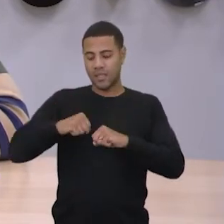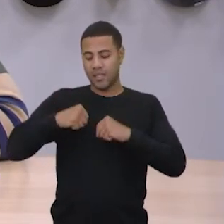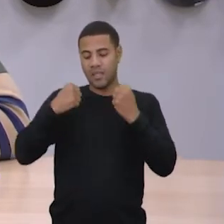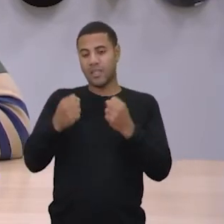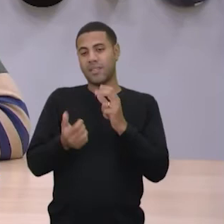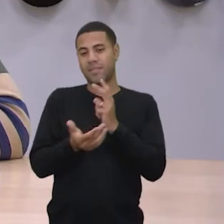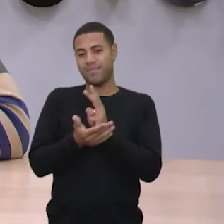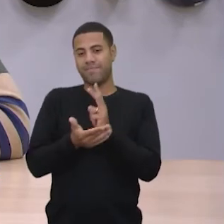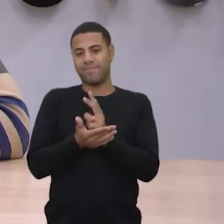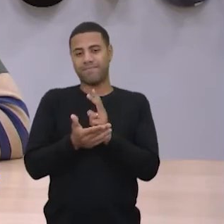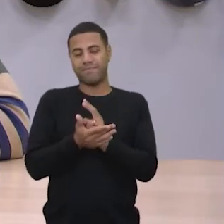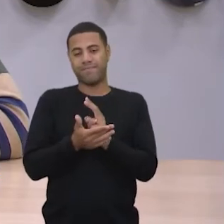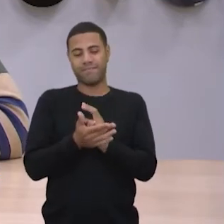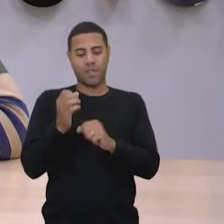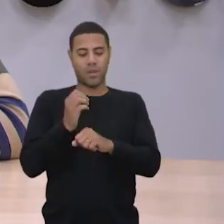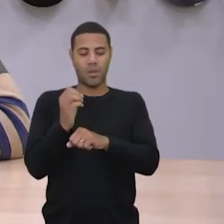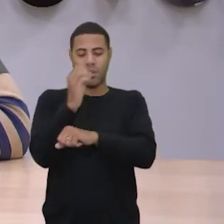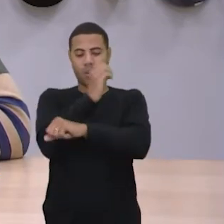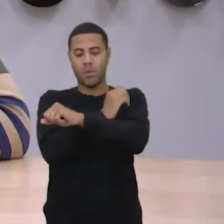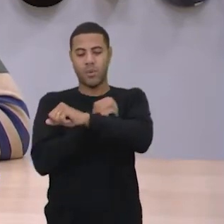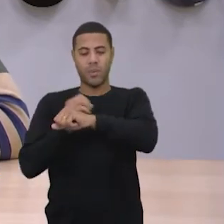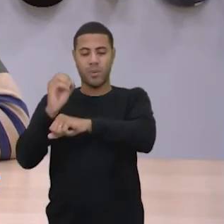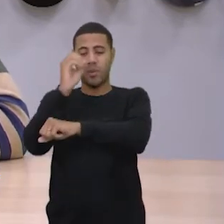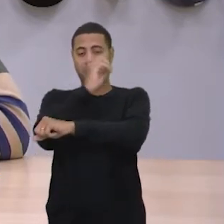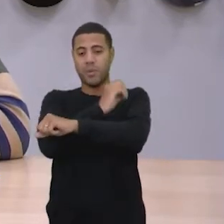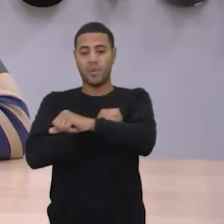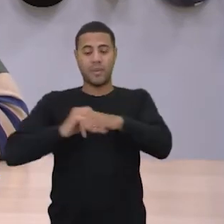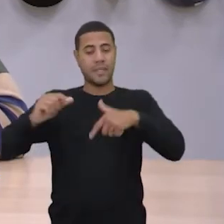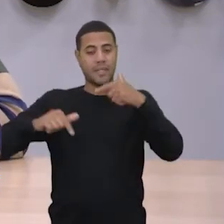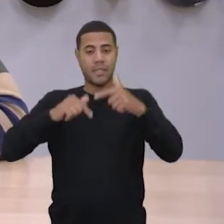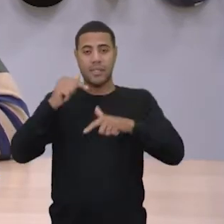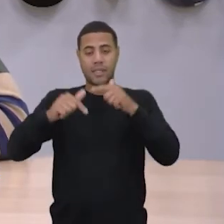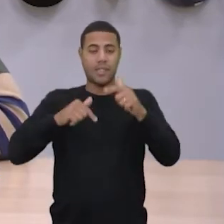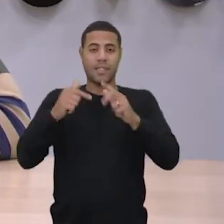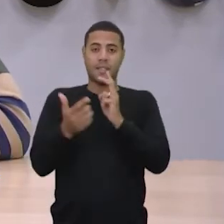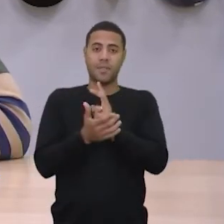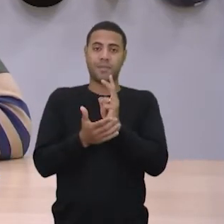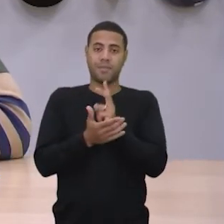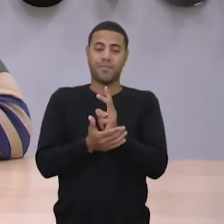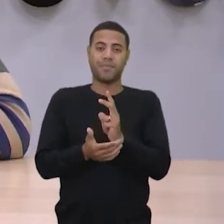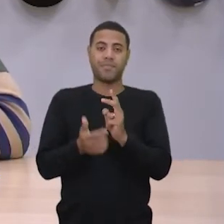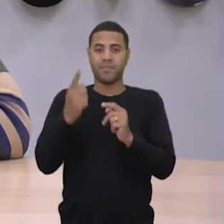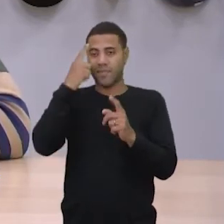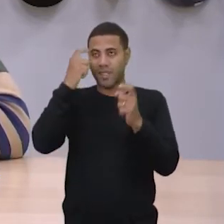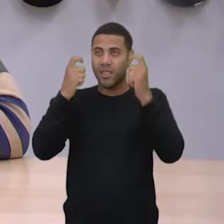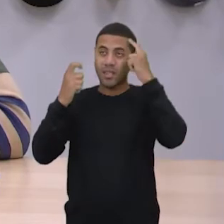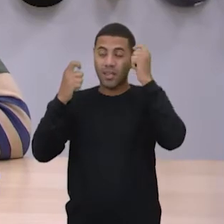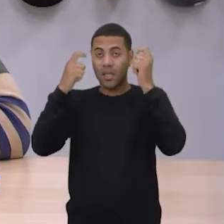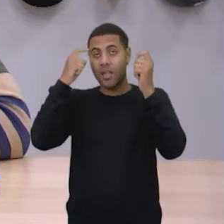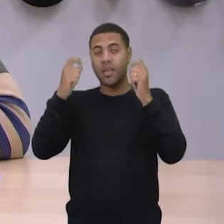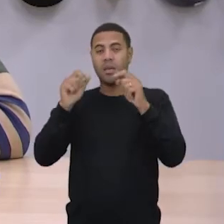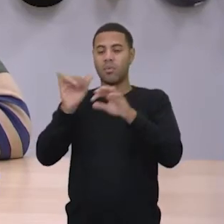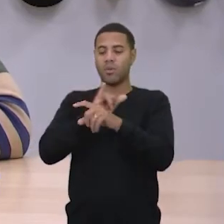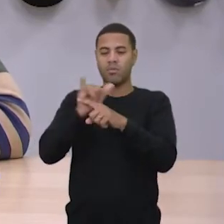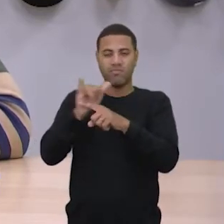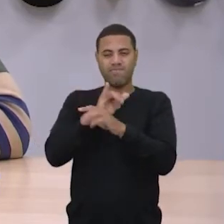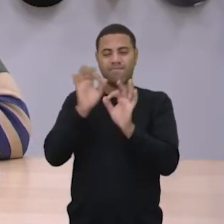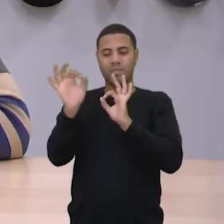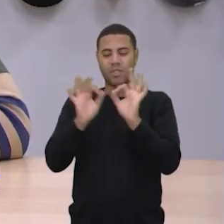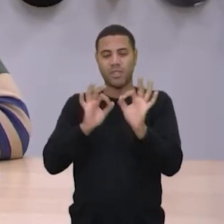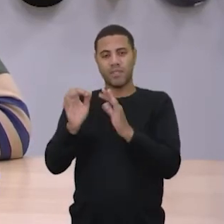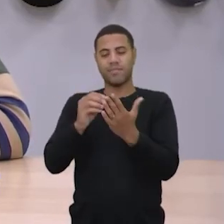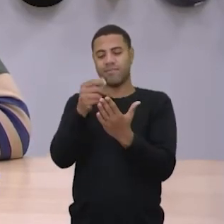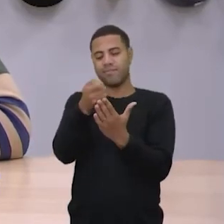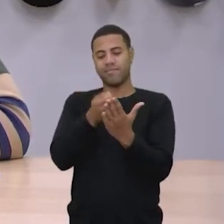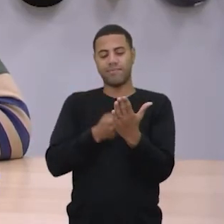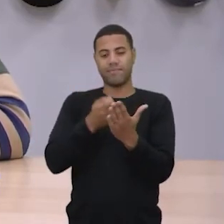inconstante, ele mal dormia e colocava todas as anotações, as ideias dele, os projetos dele,